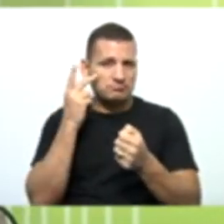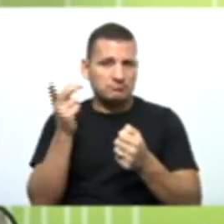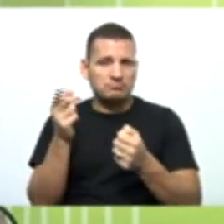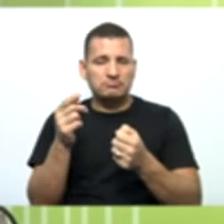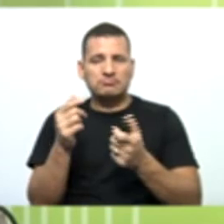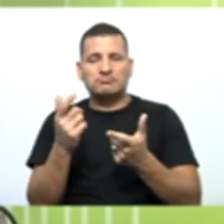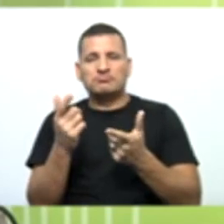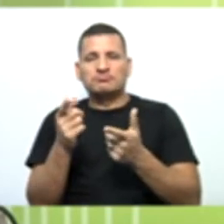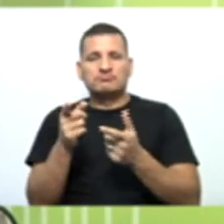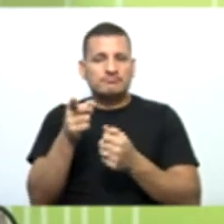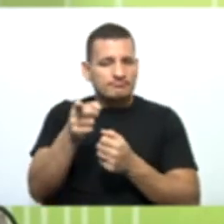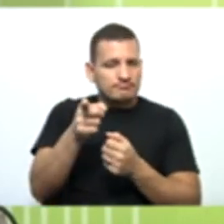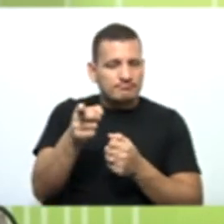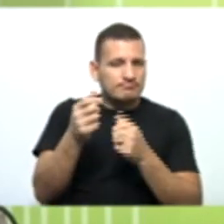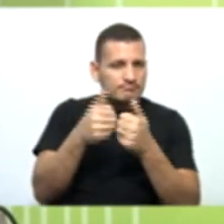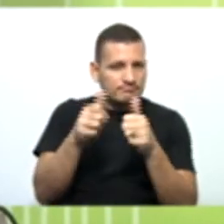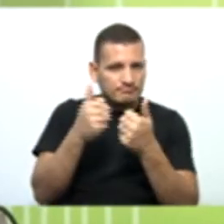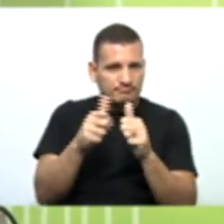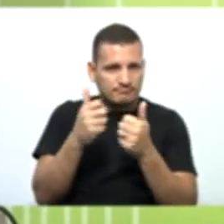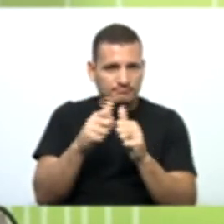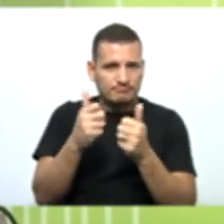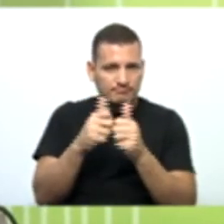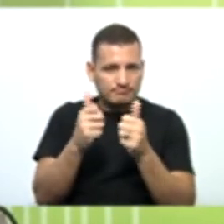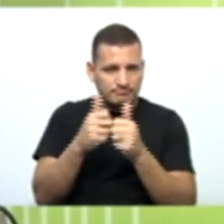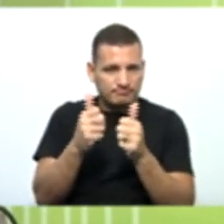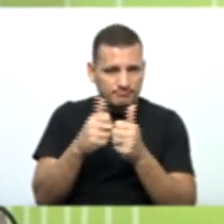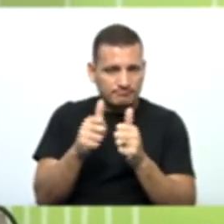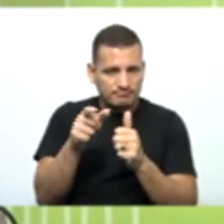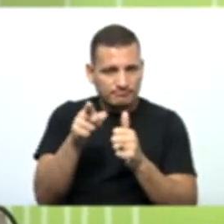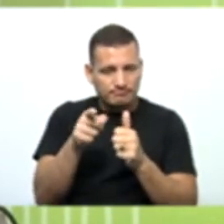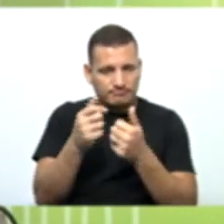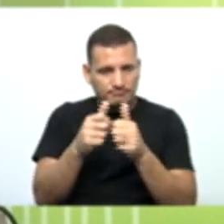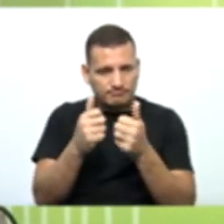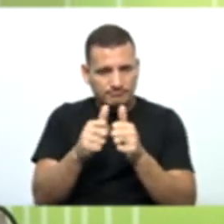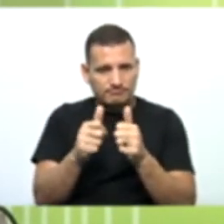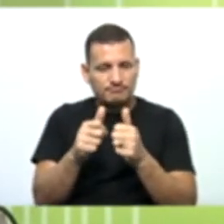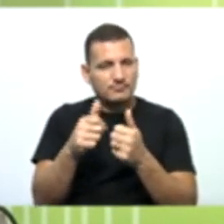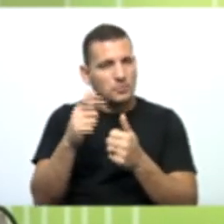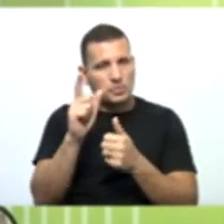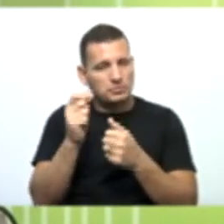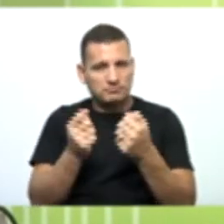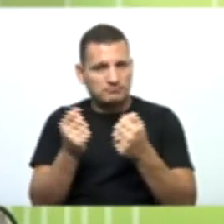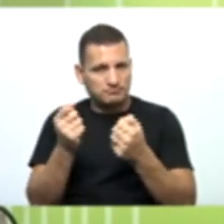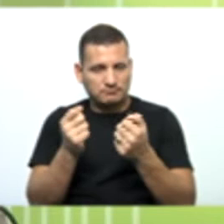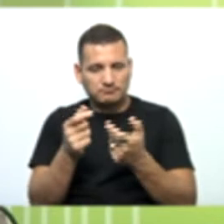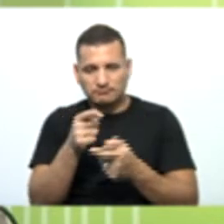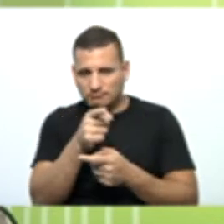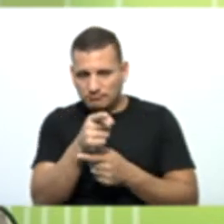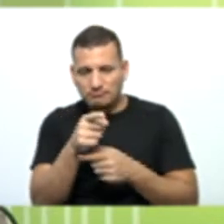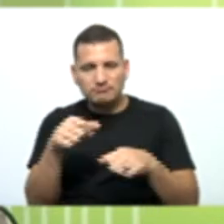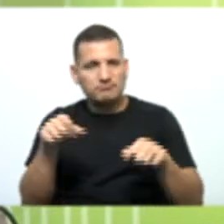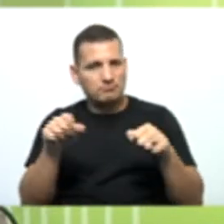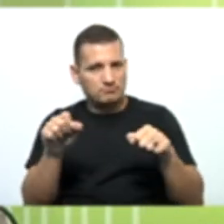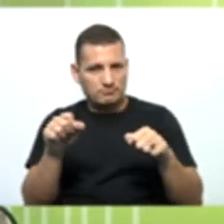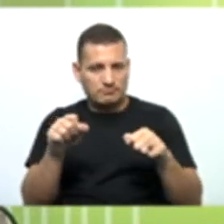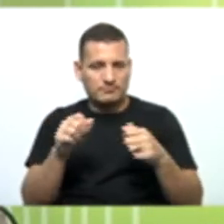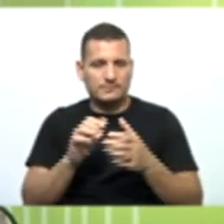um ônibus. Aquele dali é um outro carro, uma motocicleta, enfim.